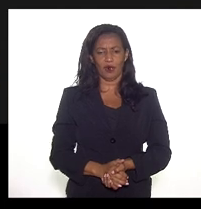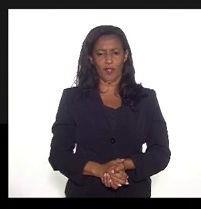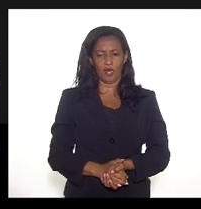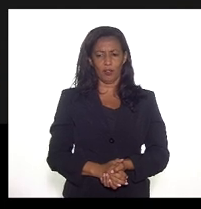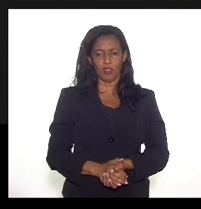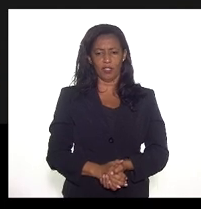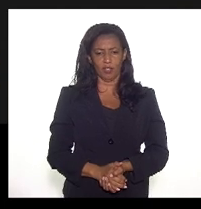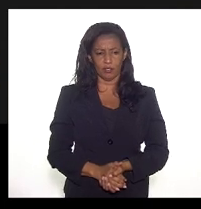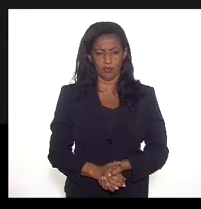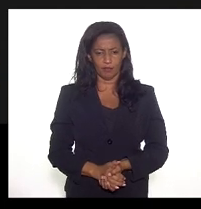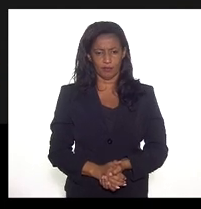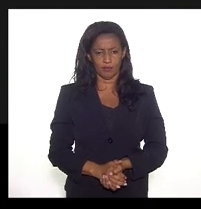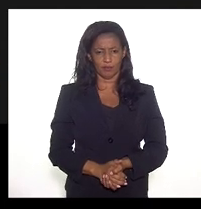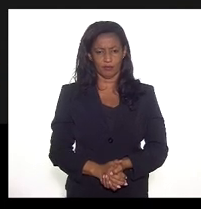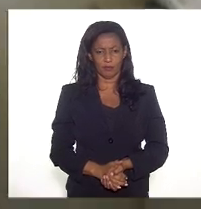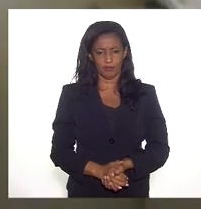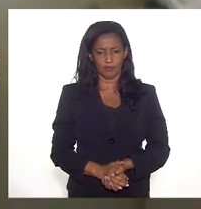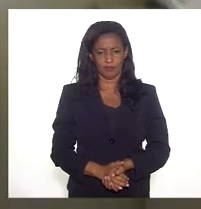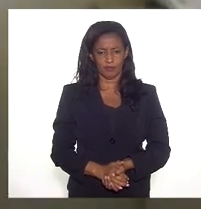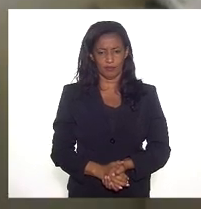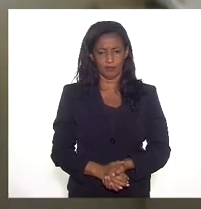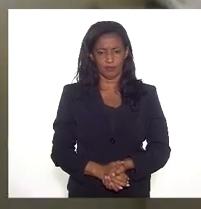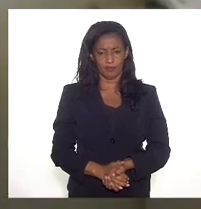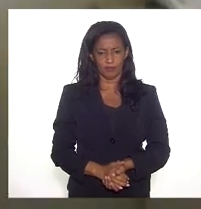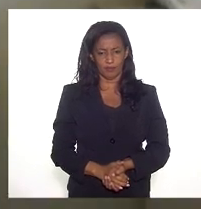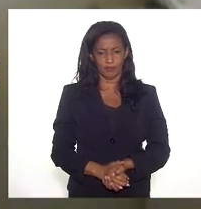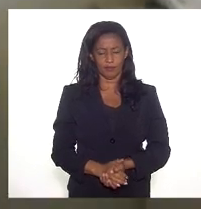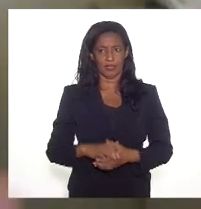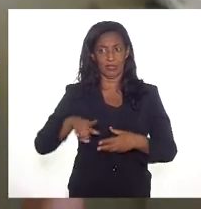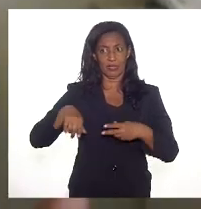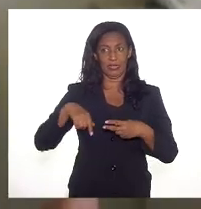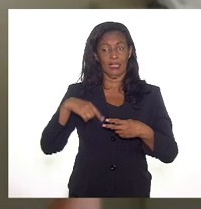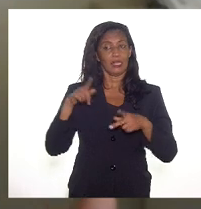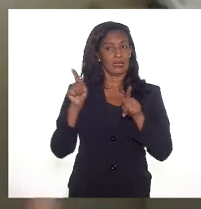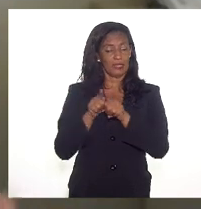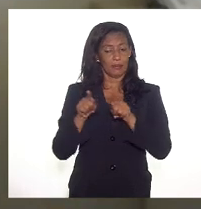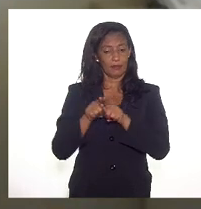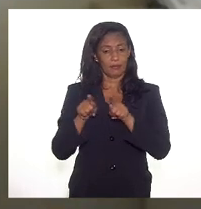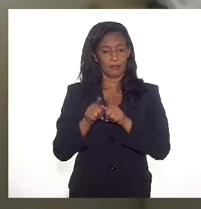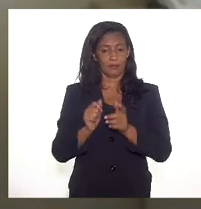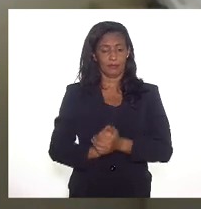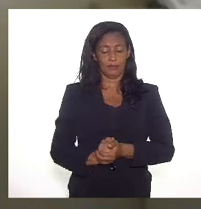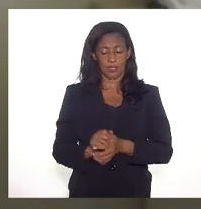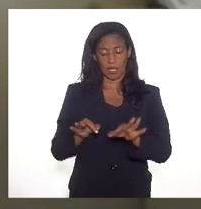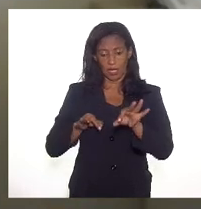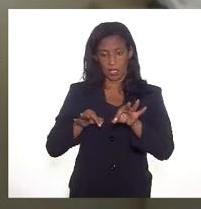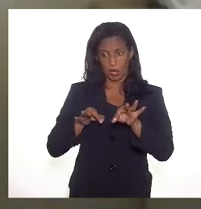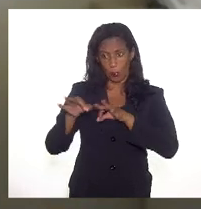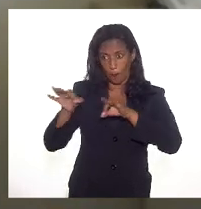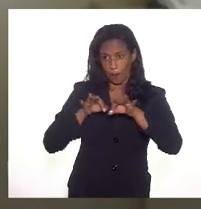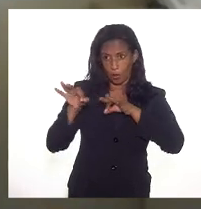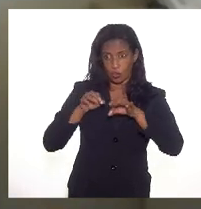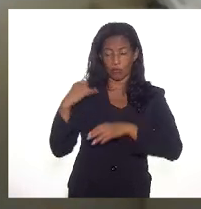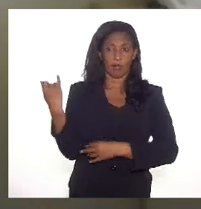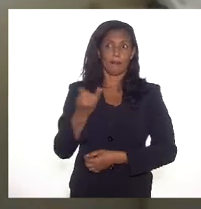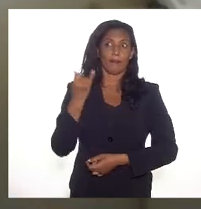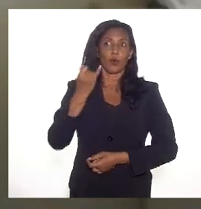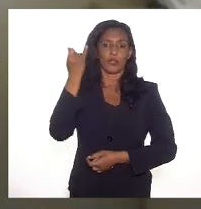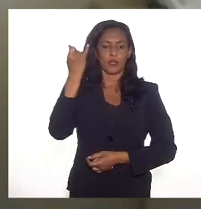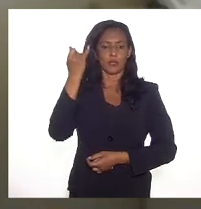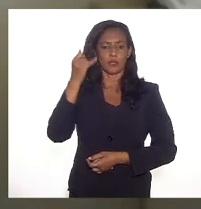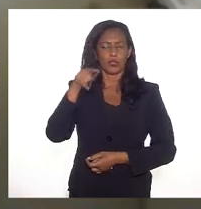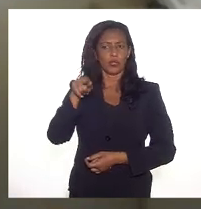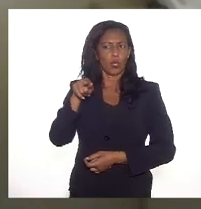modificar 9121. E... terceiro, que um projeto desse importante,